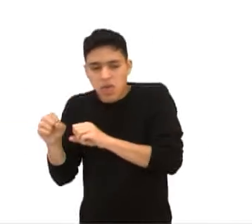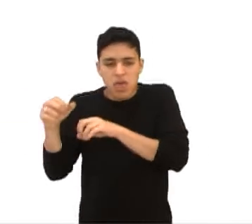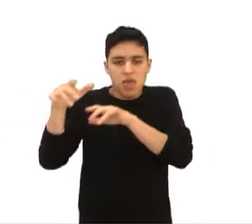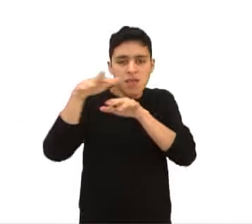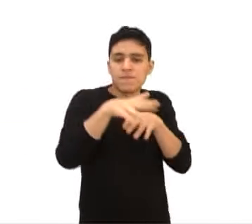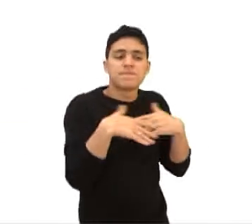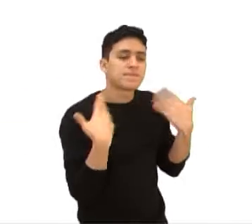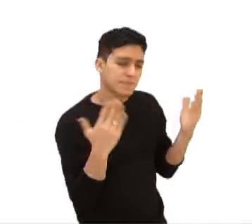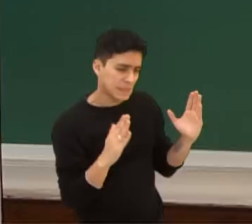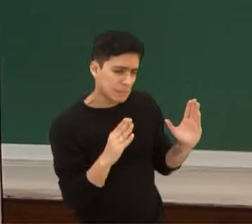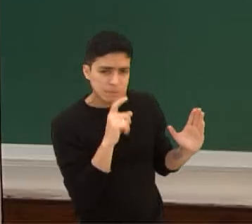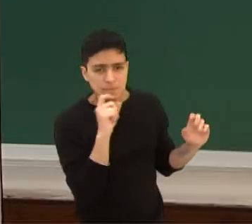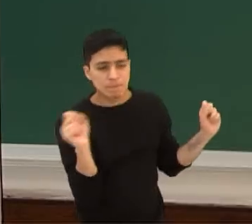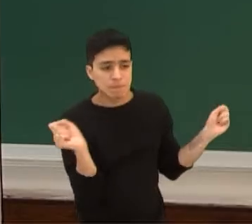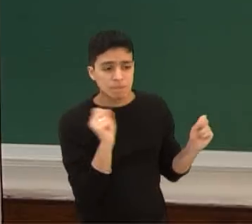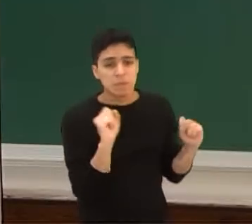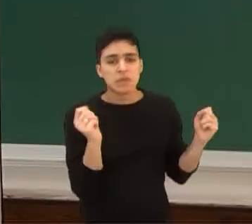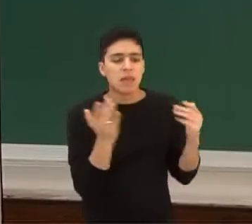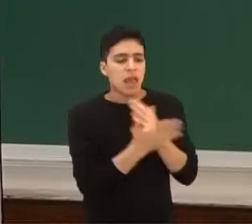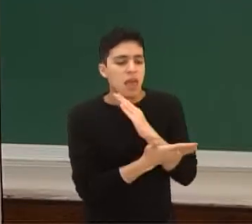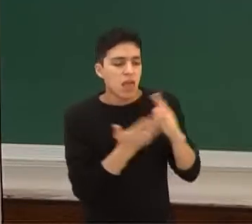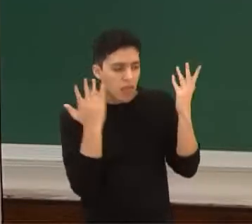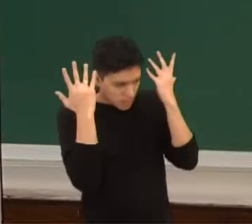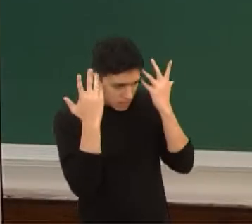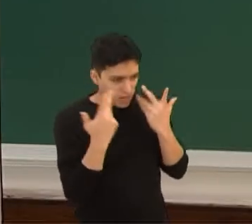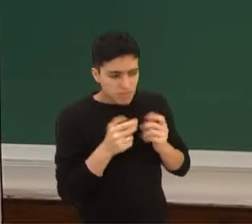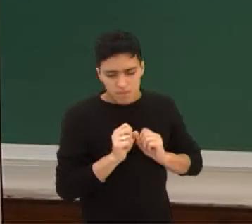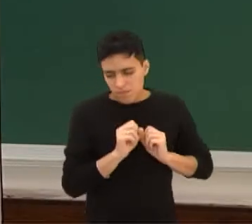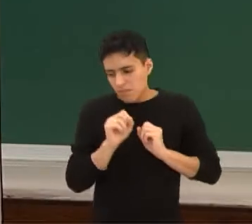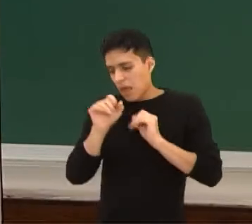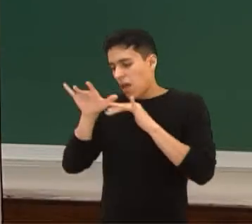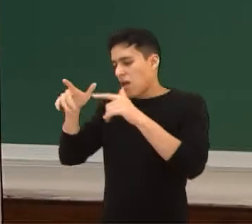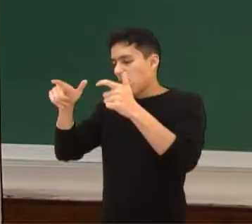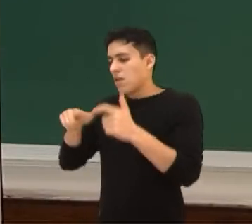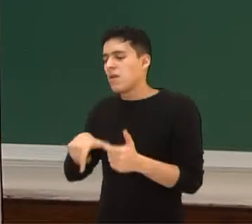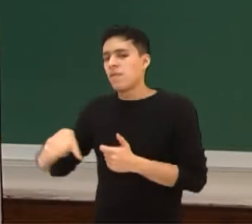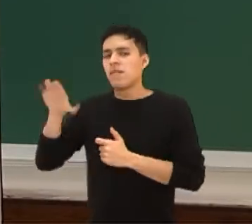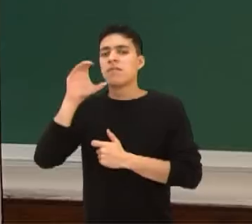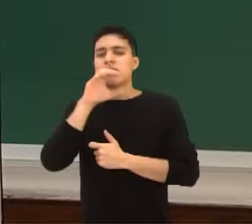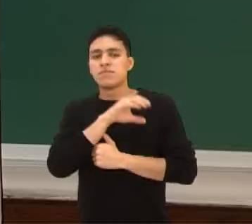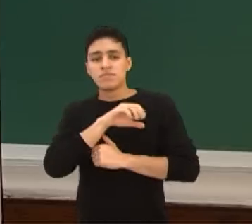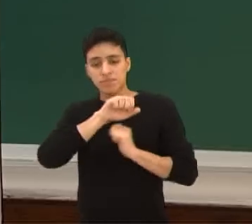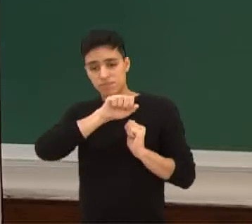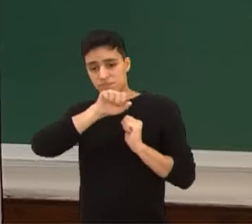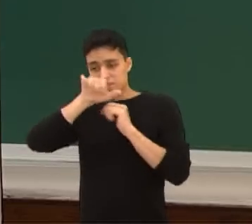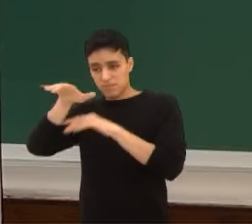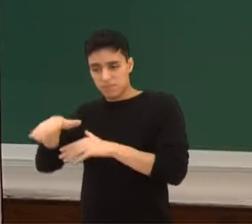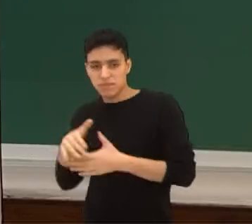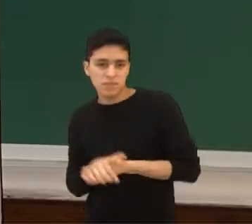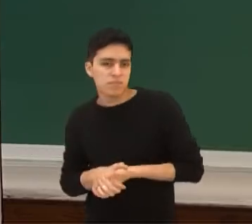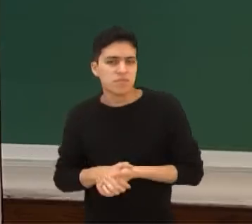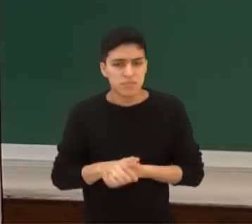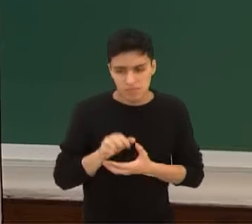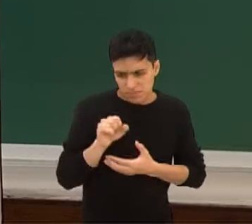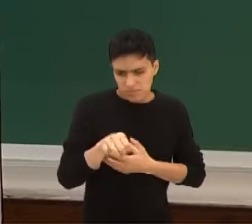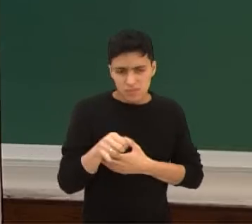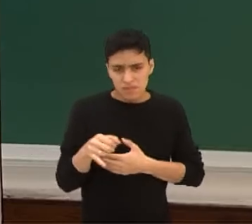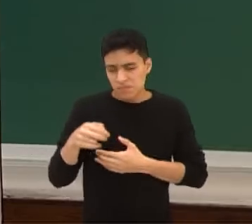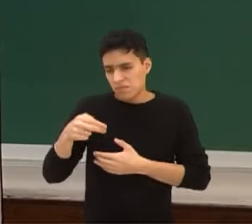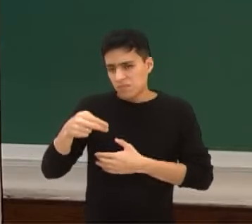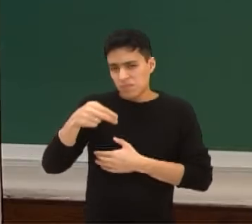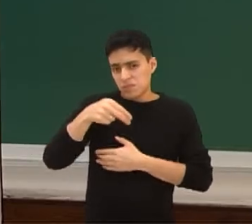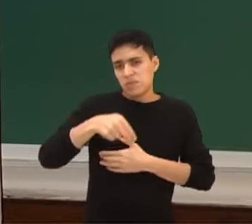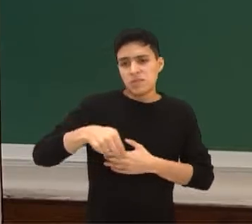no inverno, alguns animais migram dessas áreas para áreas mais quentes. Migram, se estiverem ali na região norte,